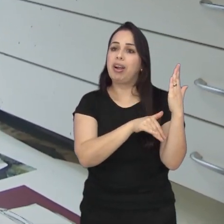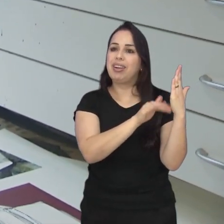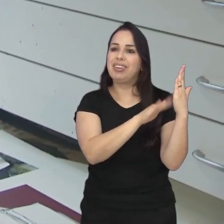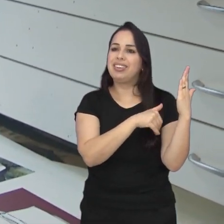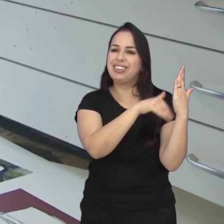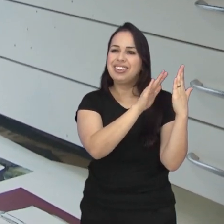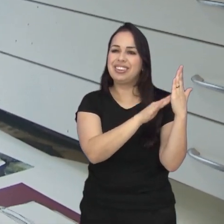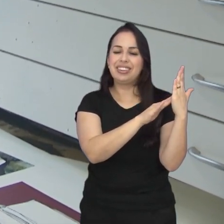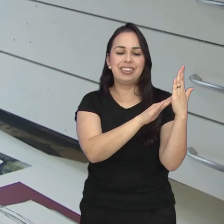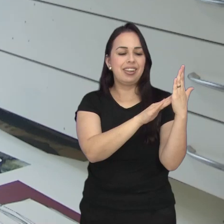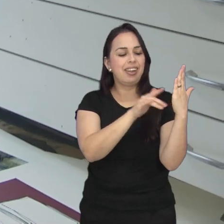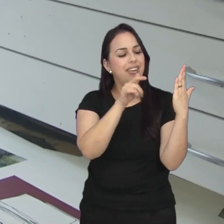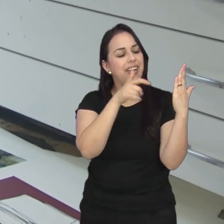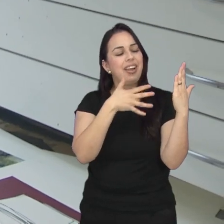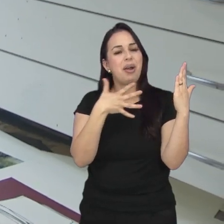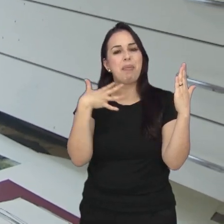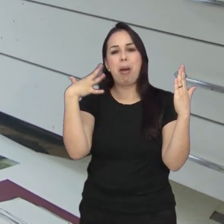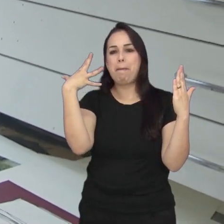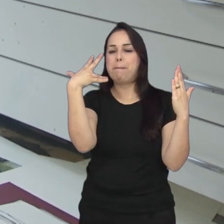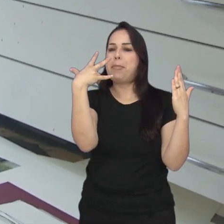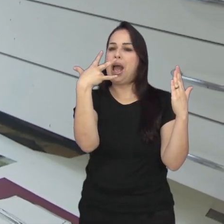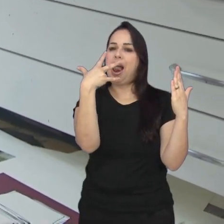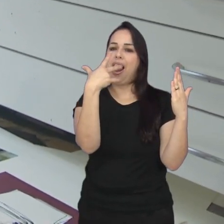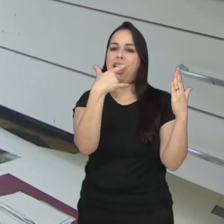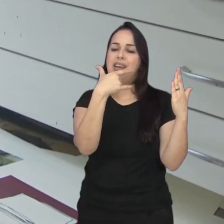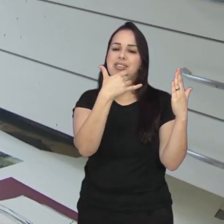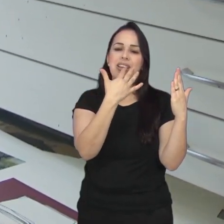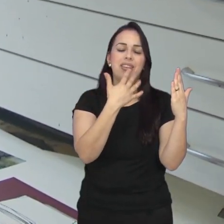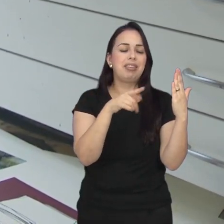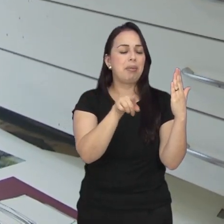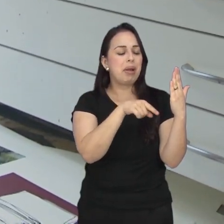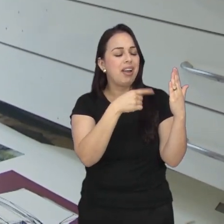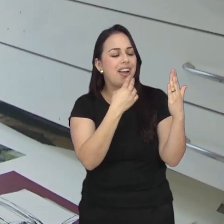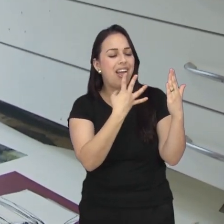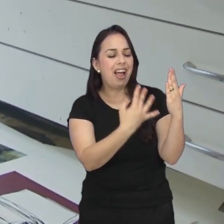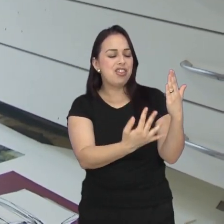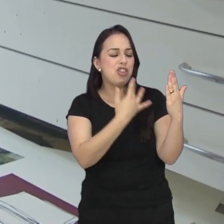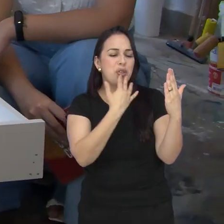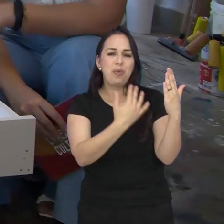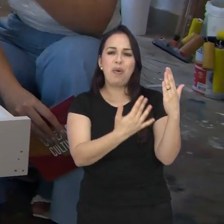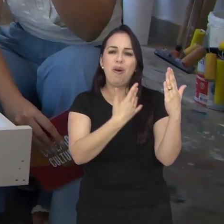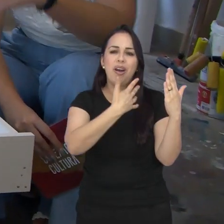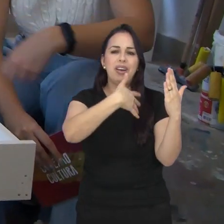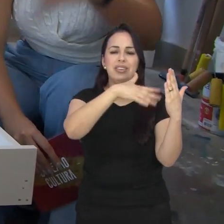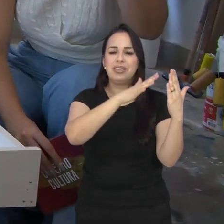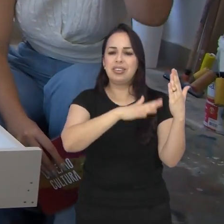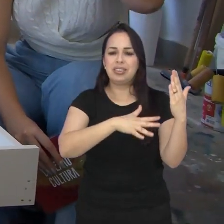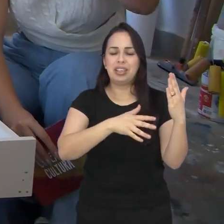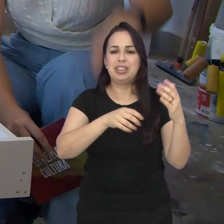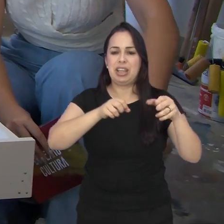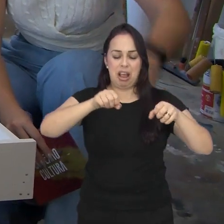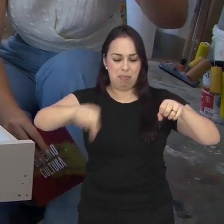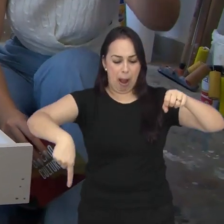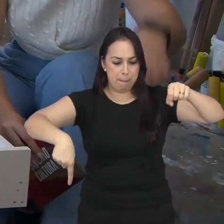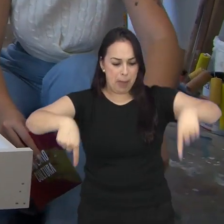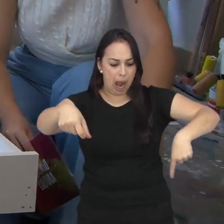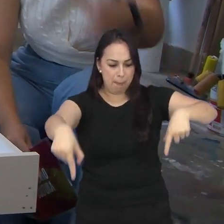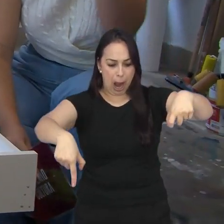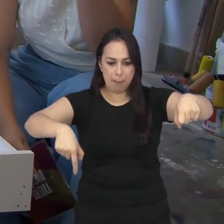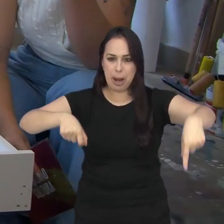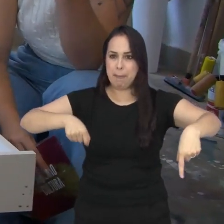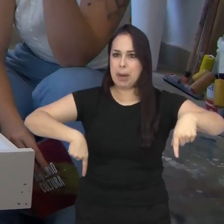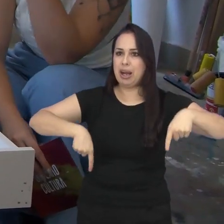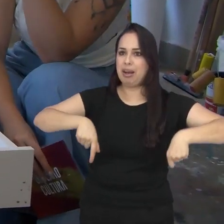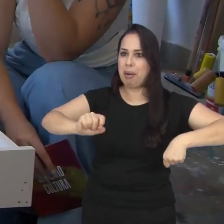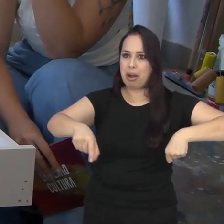é uma... A pintura tem um encantamento especial, né? Mexer com a tinta, né? Uma coisa mais física, né? Essa coisa de tacar a tinta no